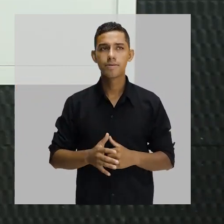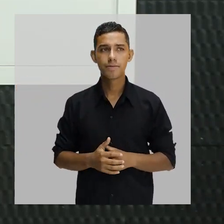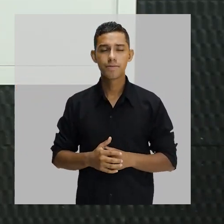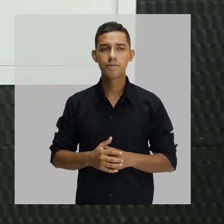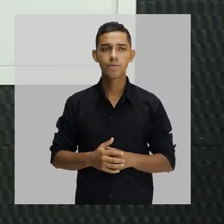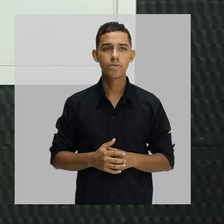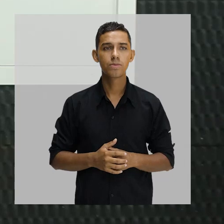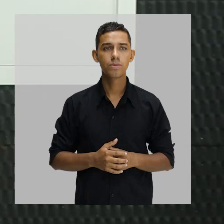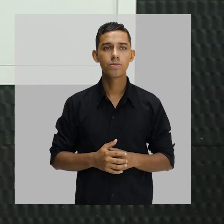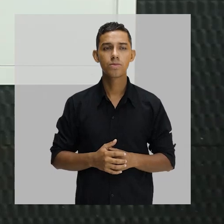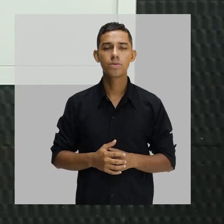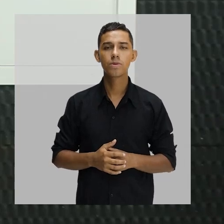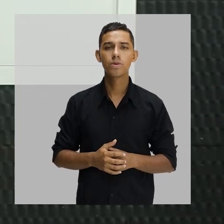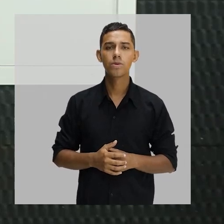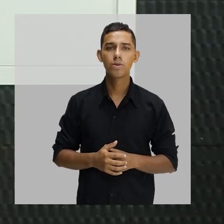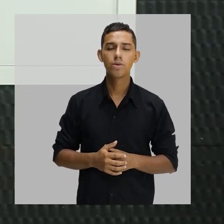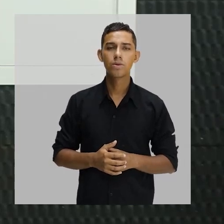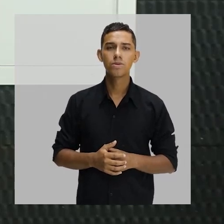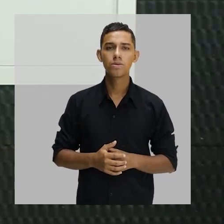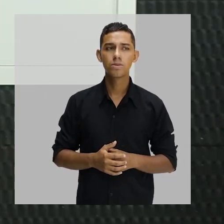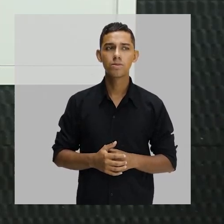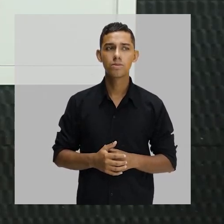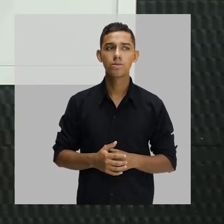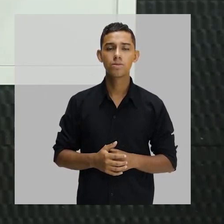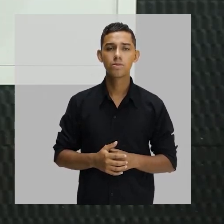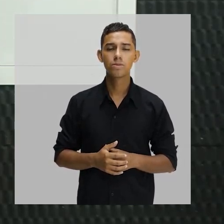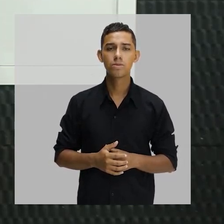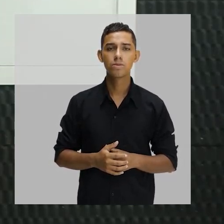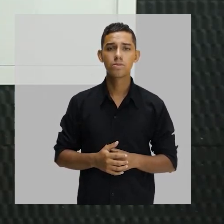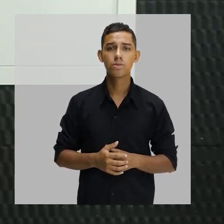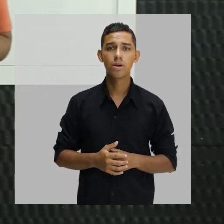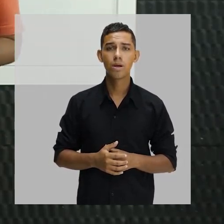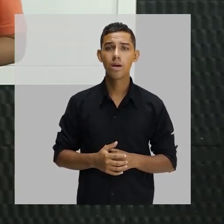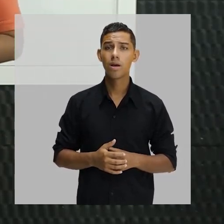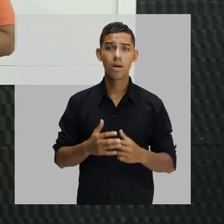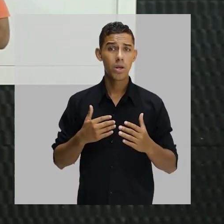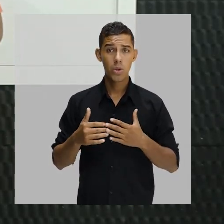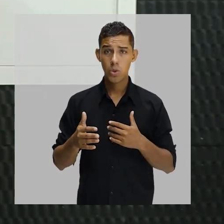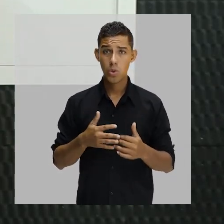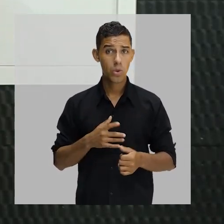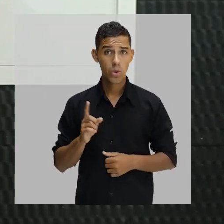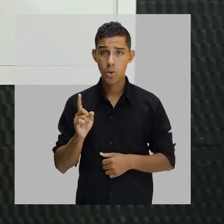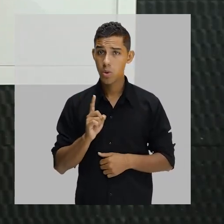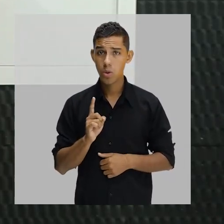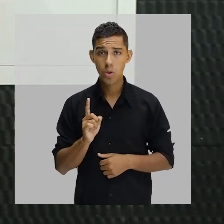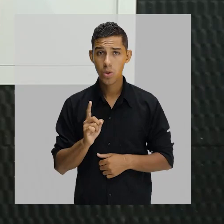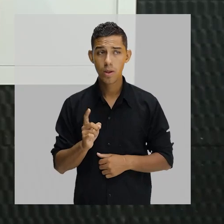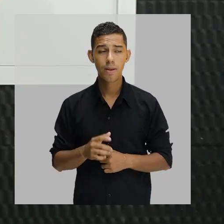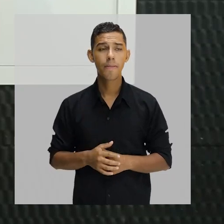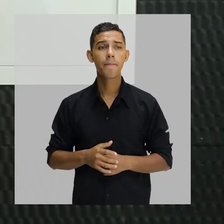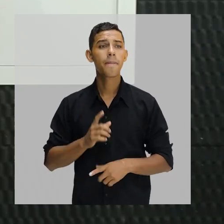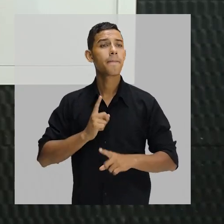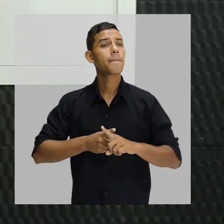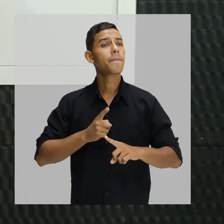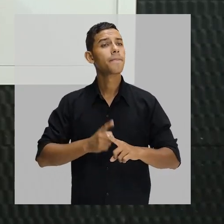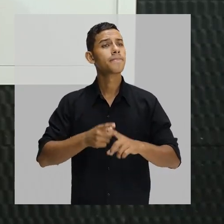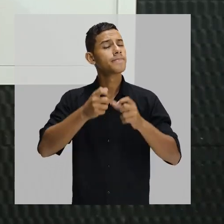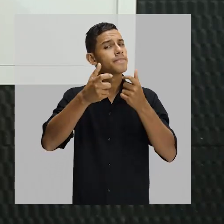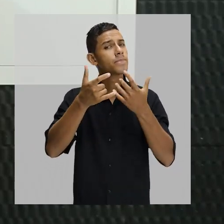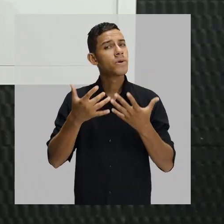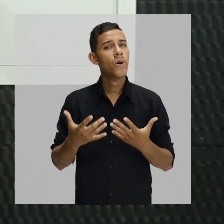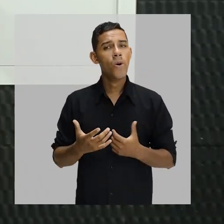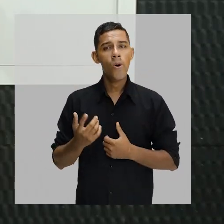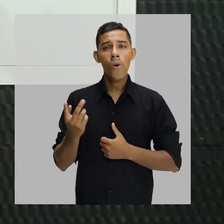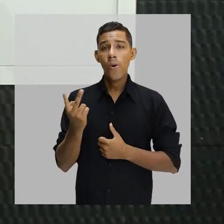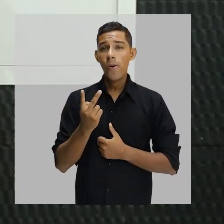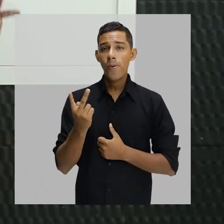o sentido foi colocado de forma aleatória? Não, não foi. Certo? Por que eu afirmo que os dois